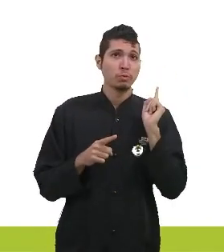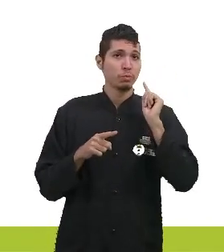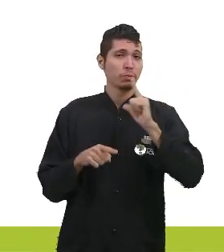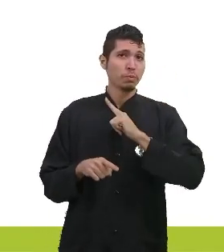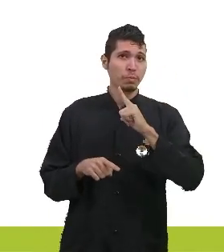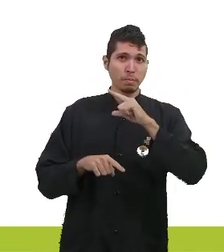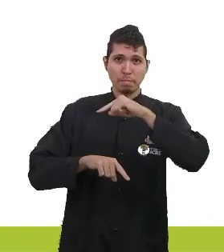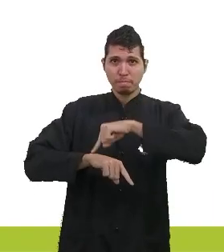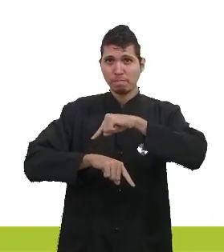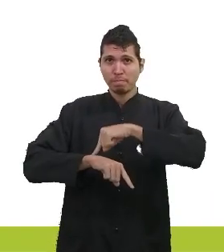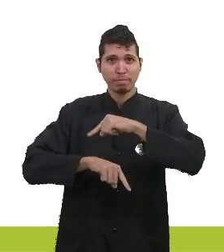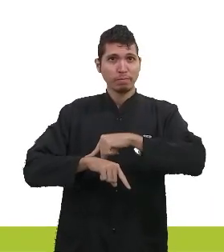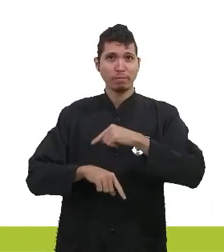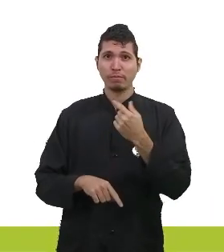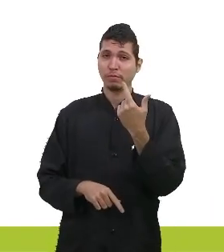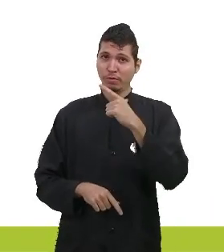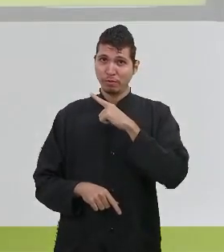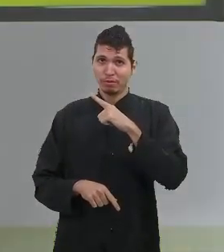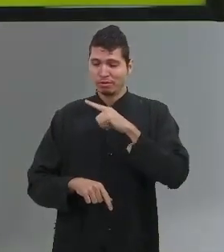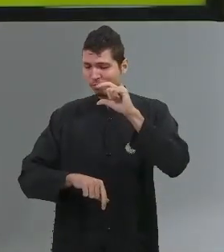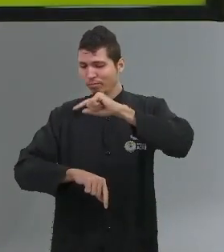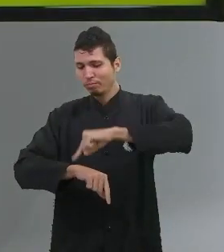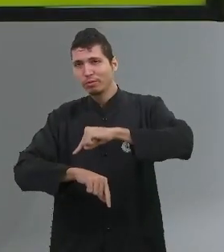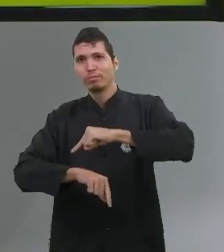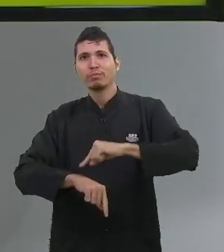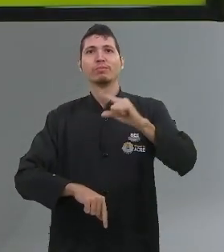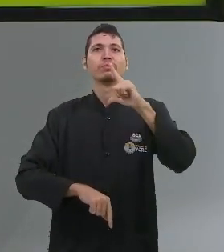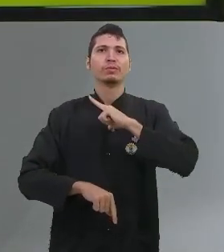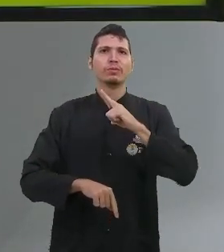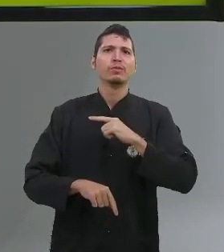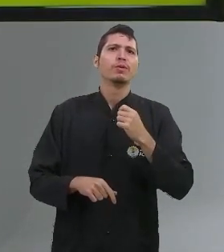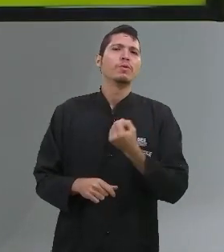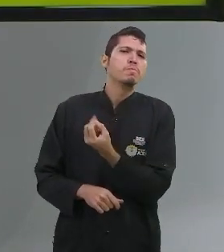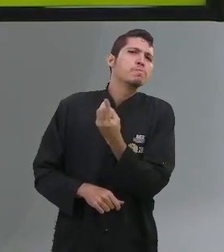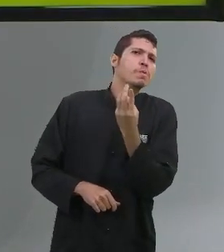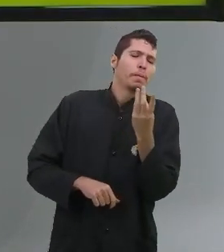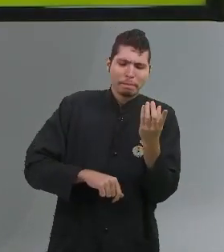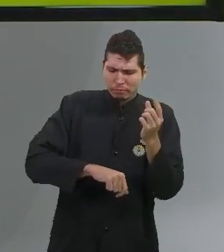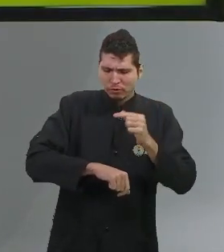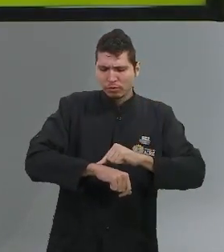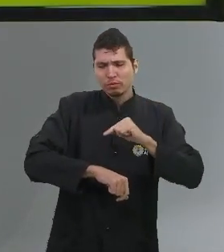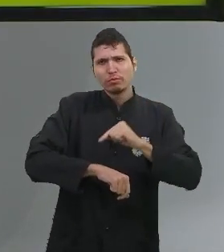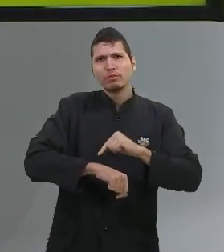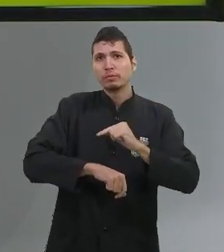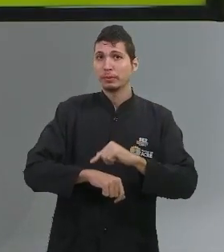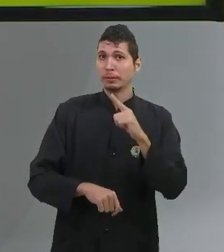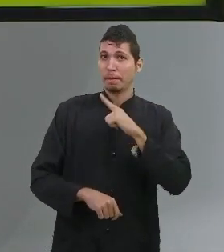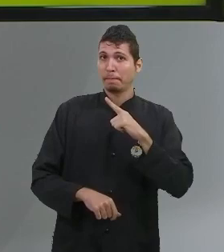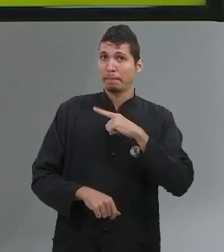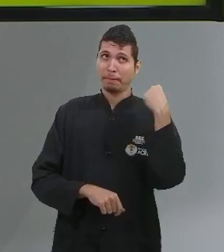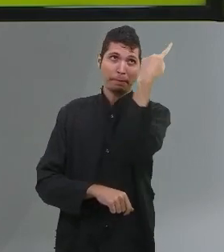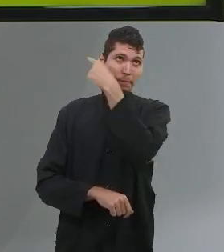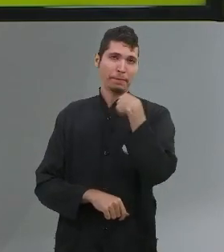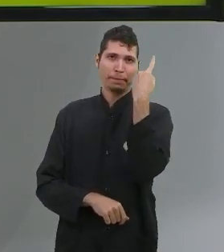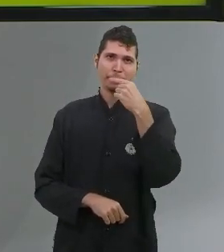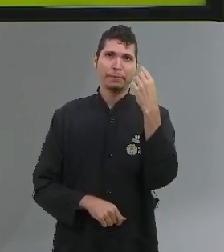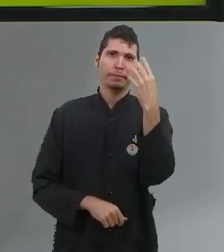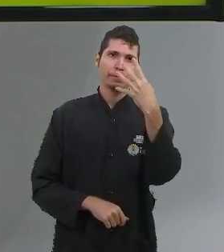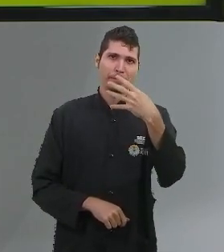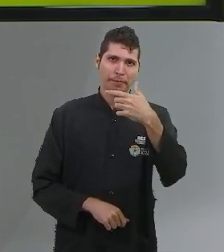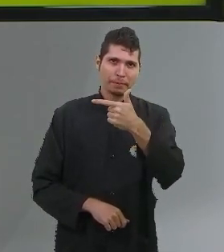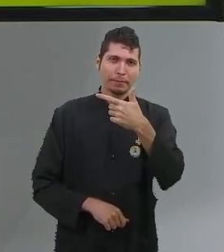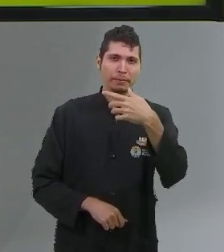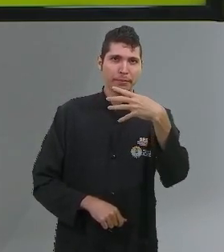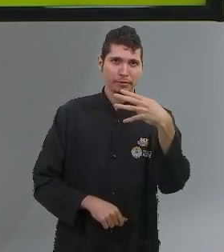tempo do tempo é o tempo que o tempo tem. Quanto tempo você tem no seu dia? Tem gente que tem 24 horas, tem gente que faz essas 24